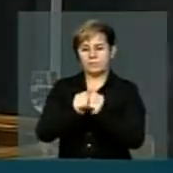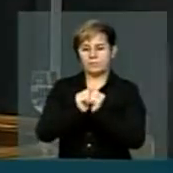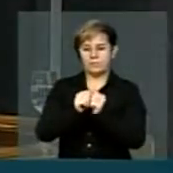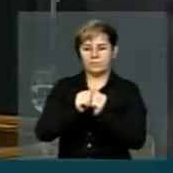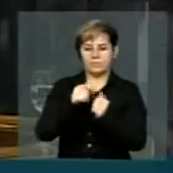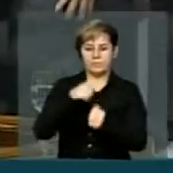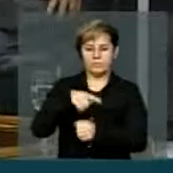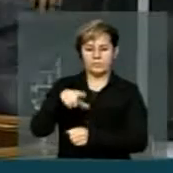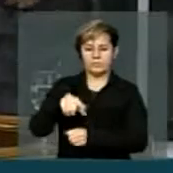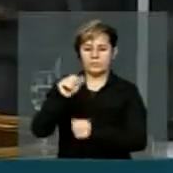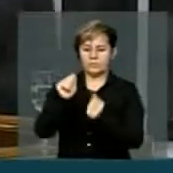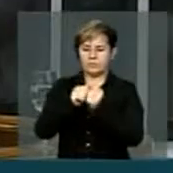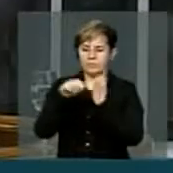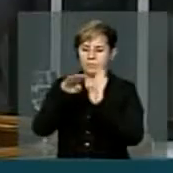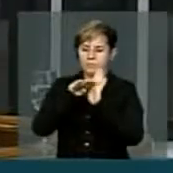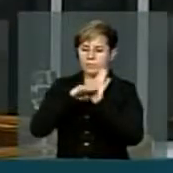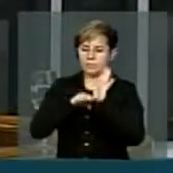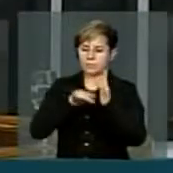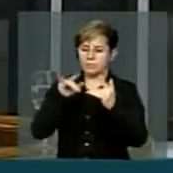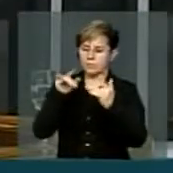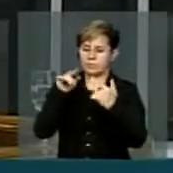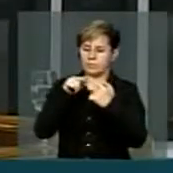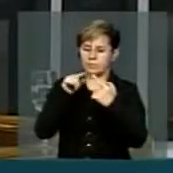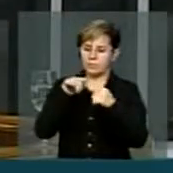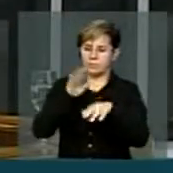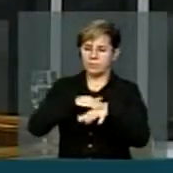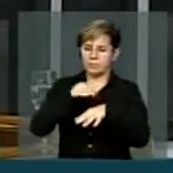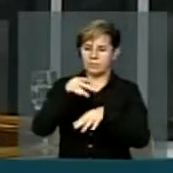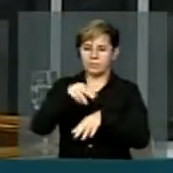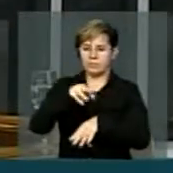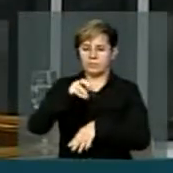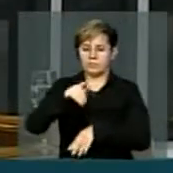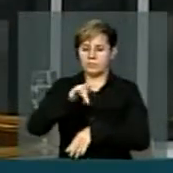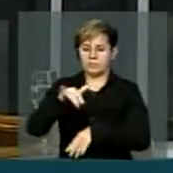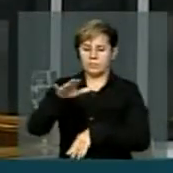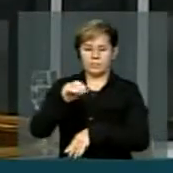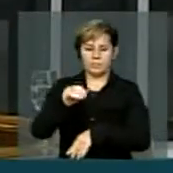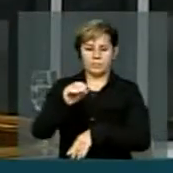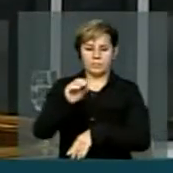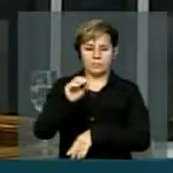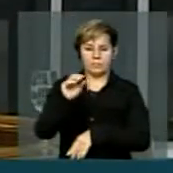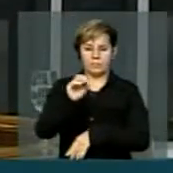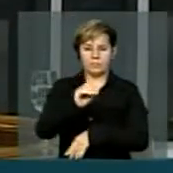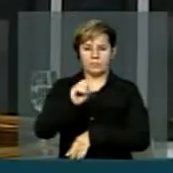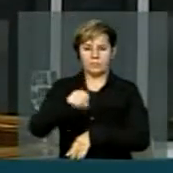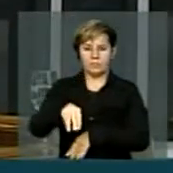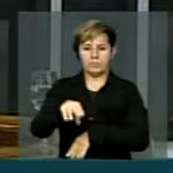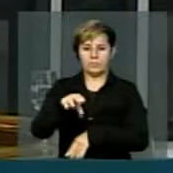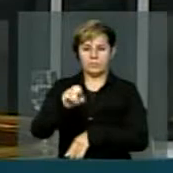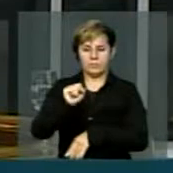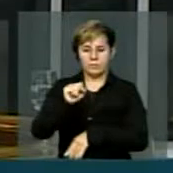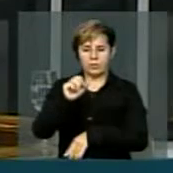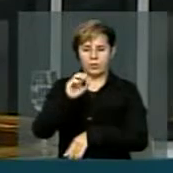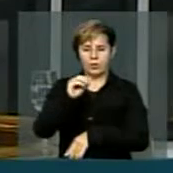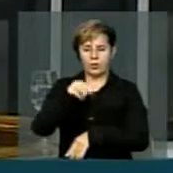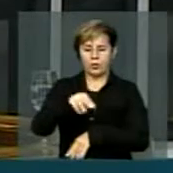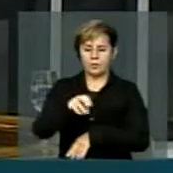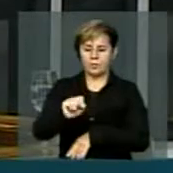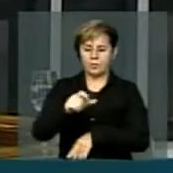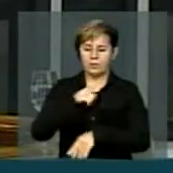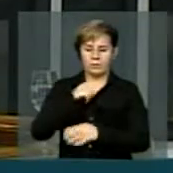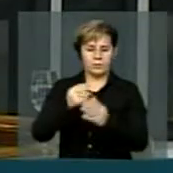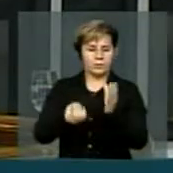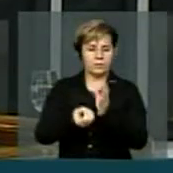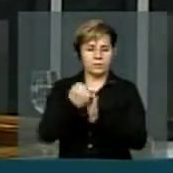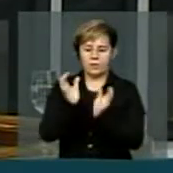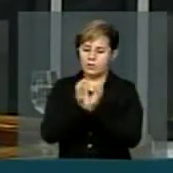dentre aquelas dos Objetivos do Milênio. A OMS propôs a criação de uma comissão de informação e